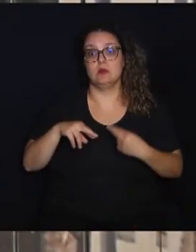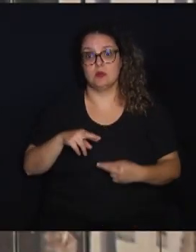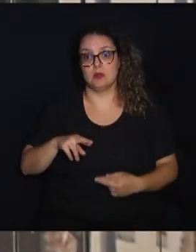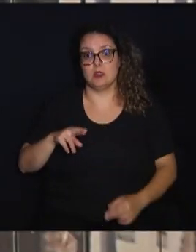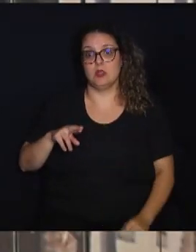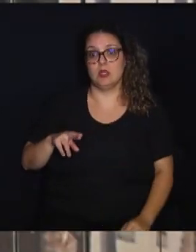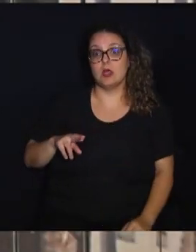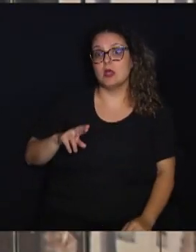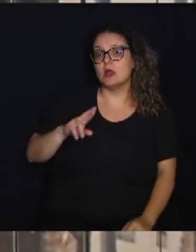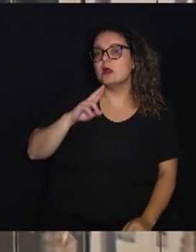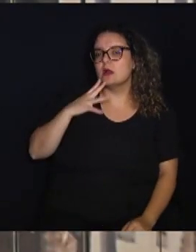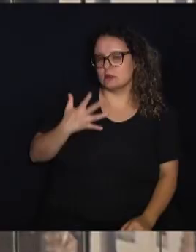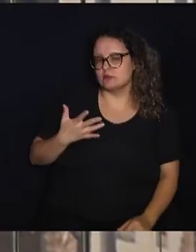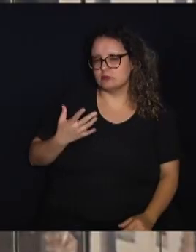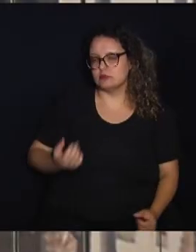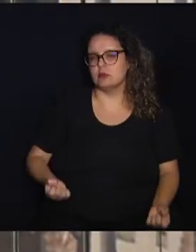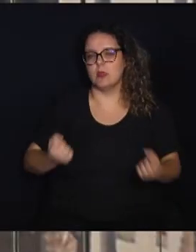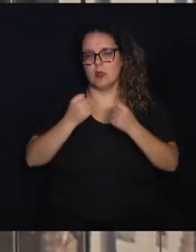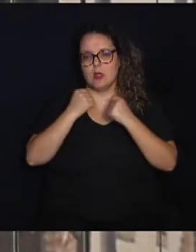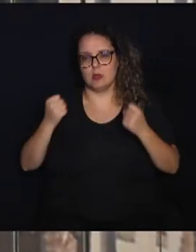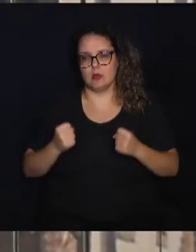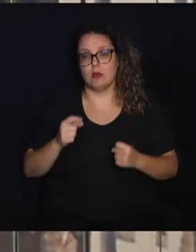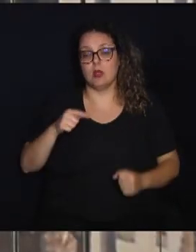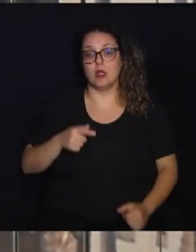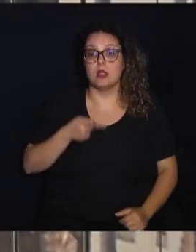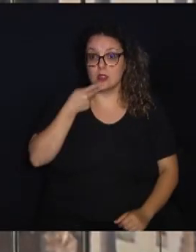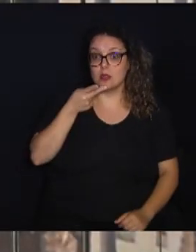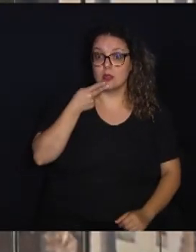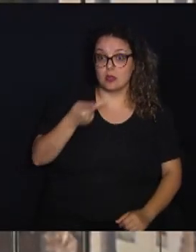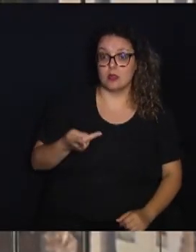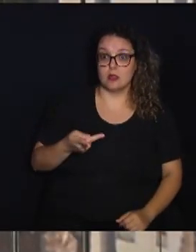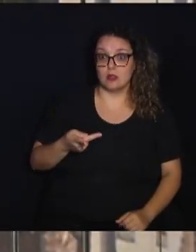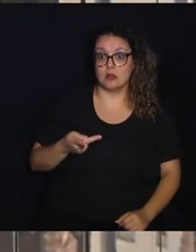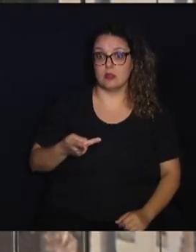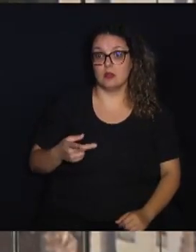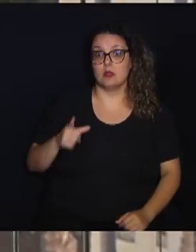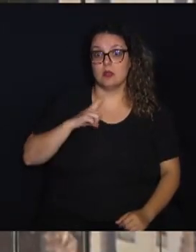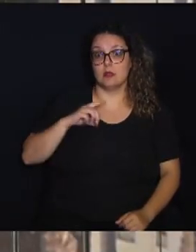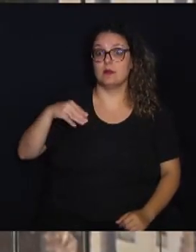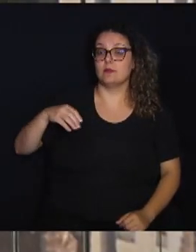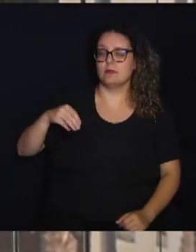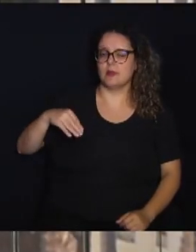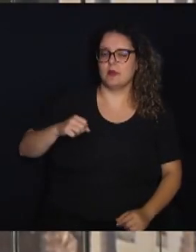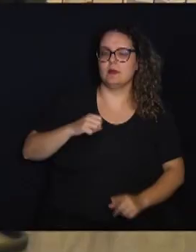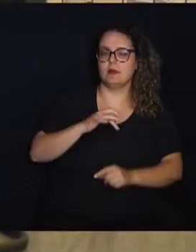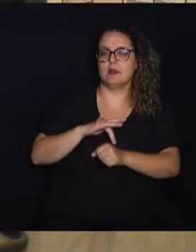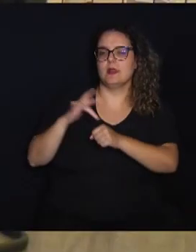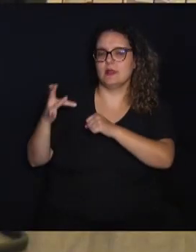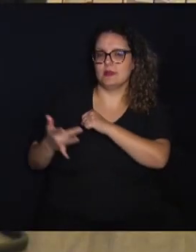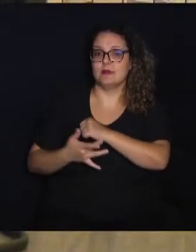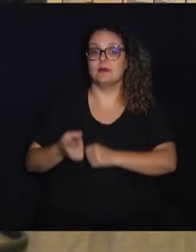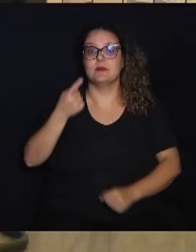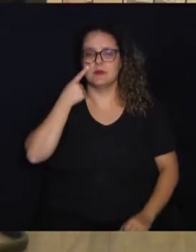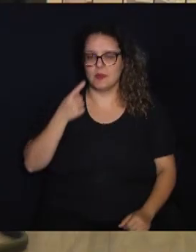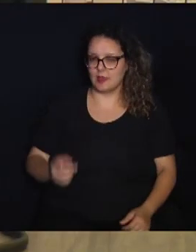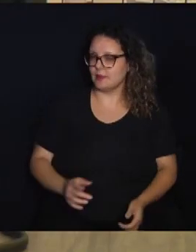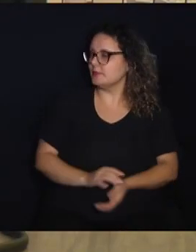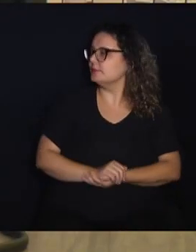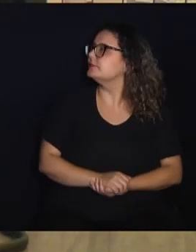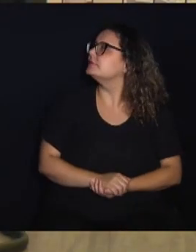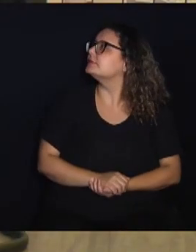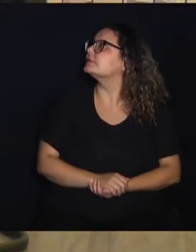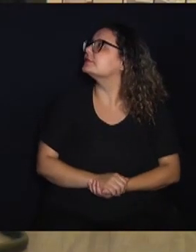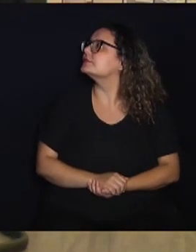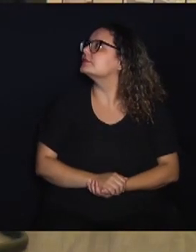de fazer atividade física é tão falada que ganhou até meme nas redes sociais. Vamos ver um deles, gente.